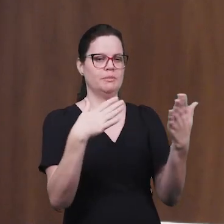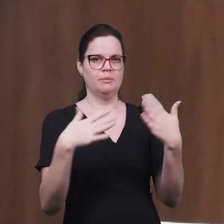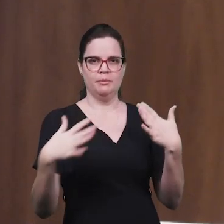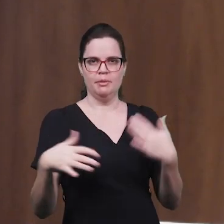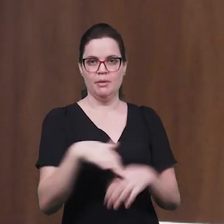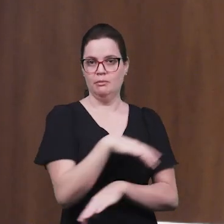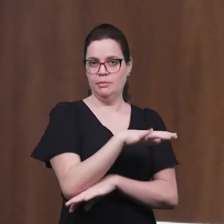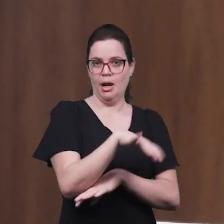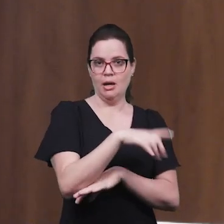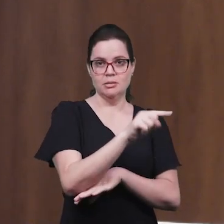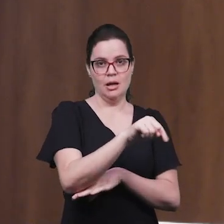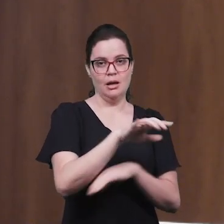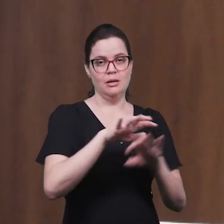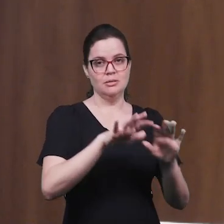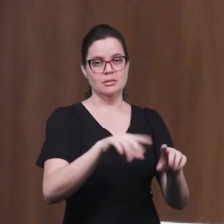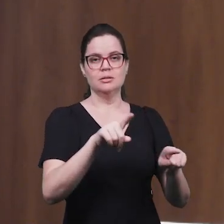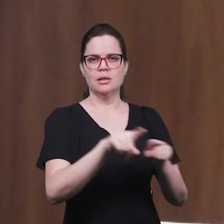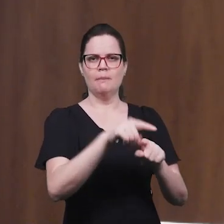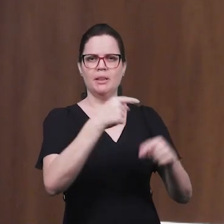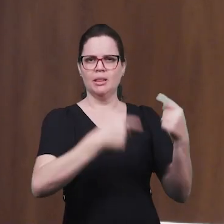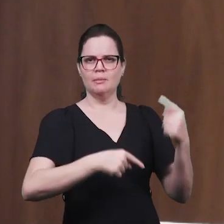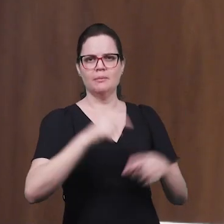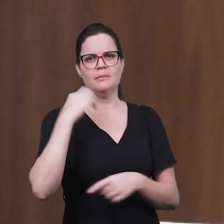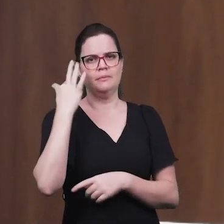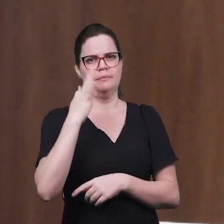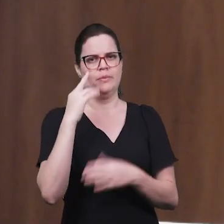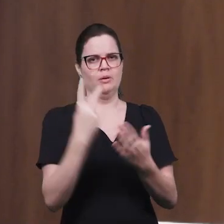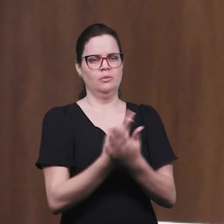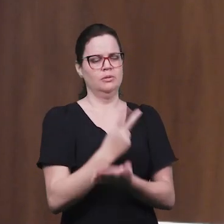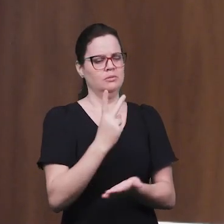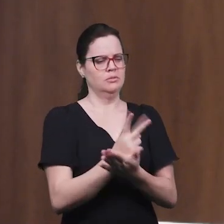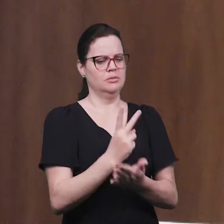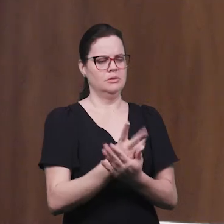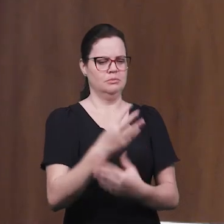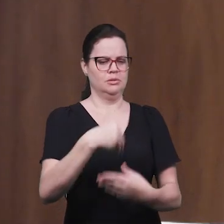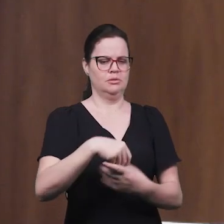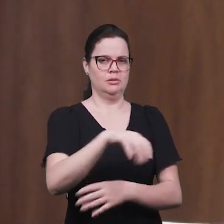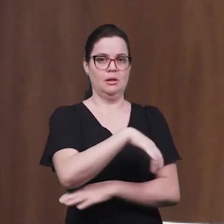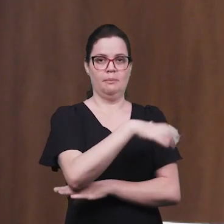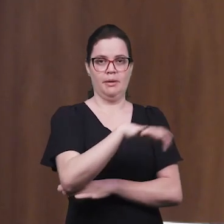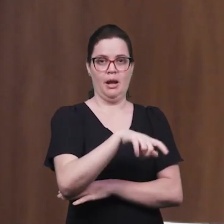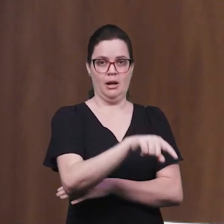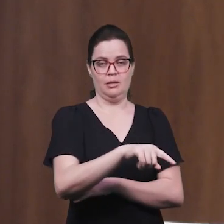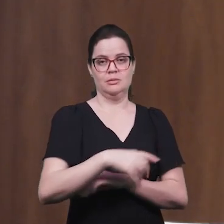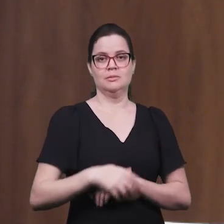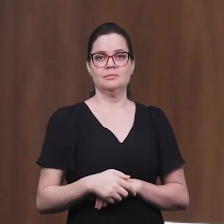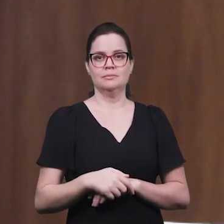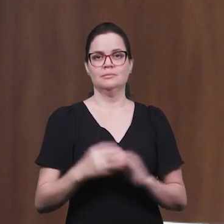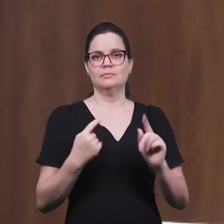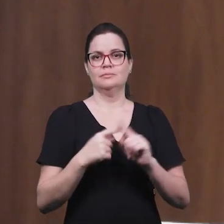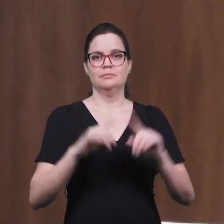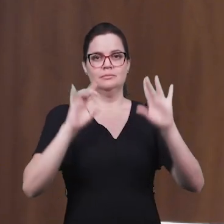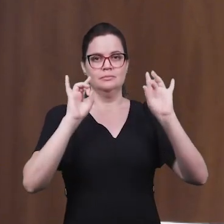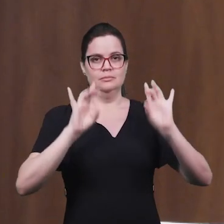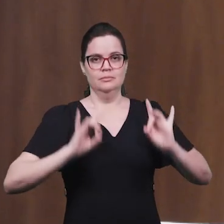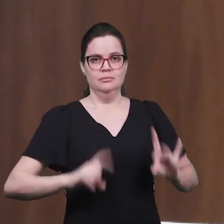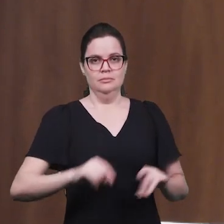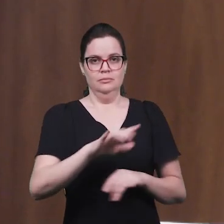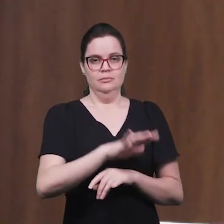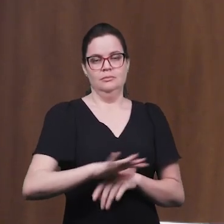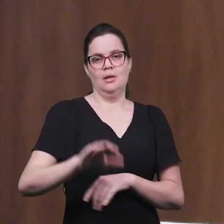debates. Inclusive, os debates filosóficos aconteciam frequentemente nas praças públicas, especialmente